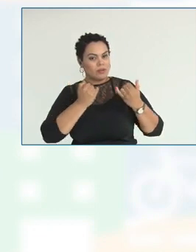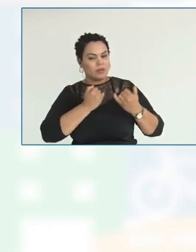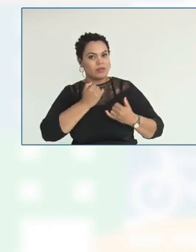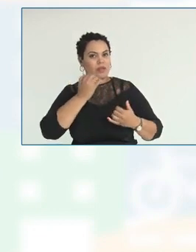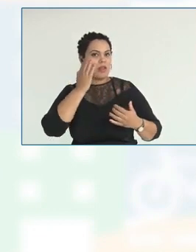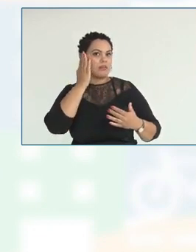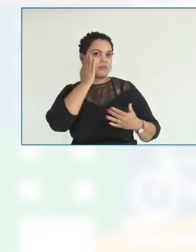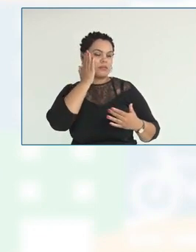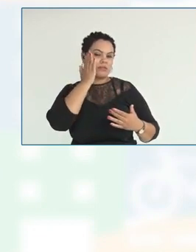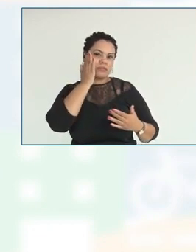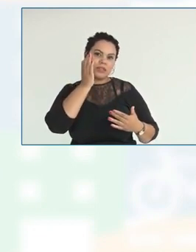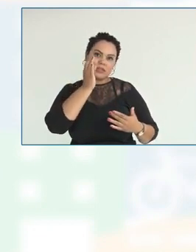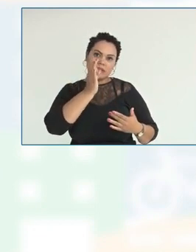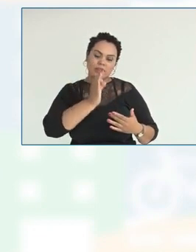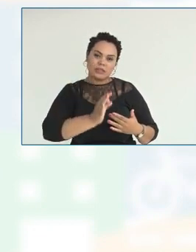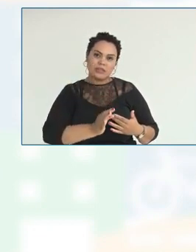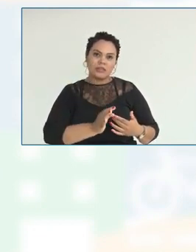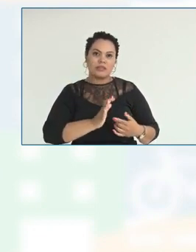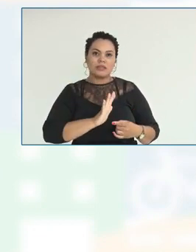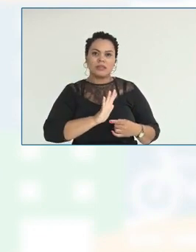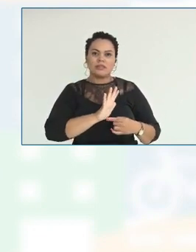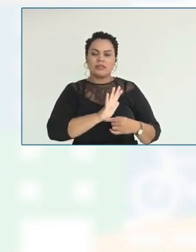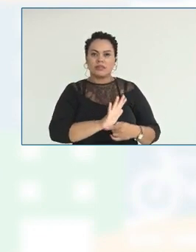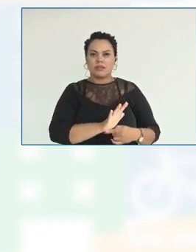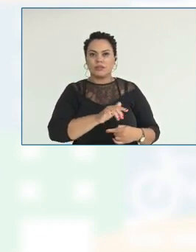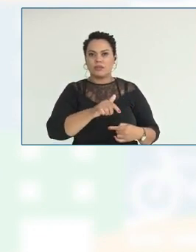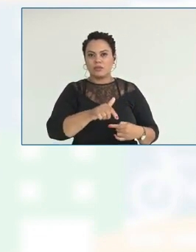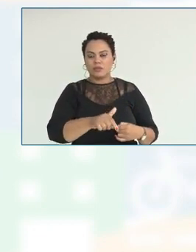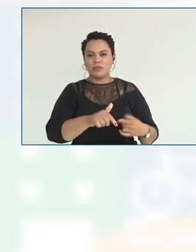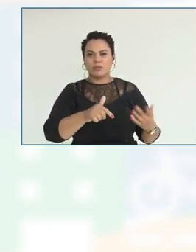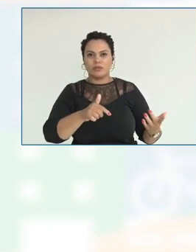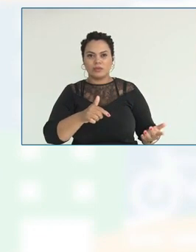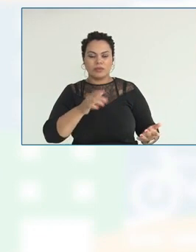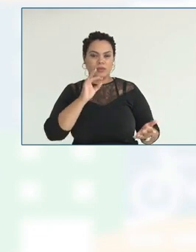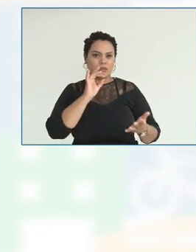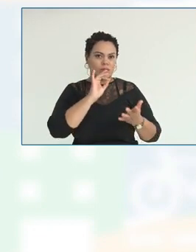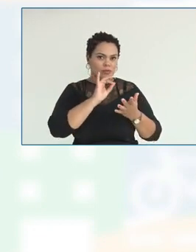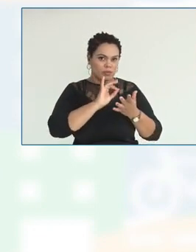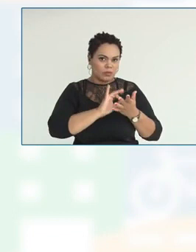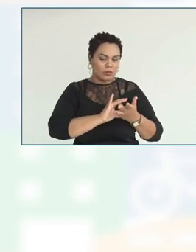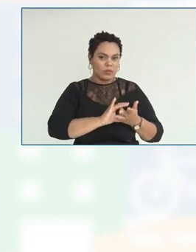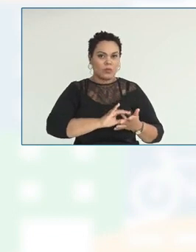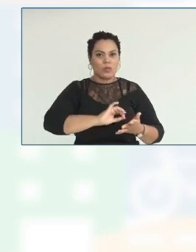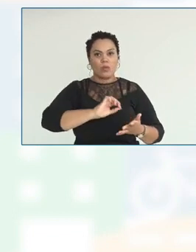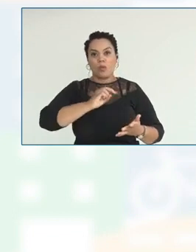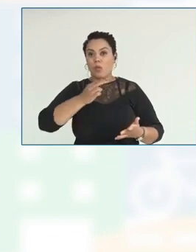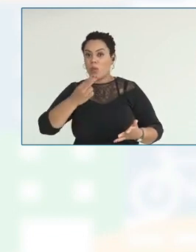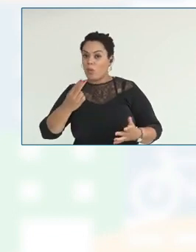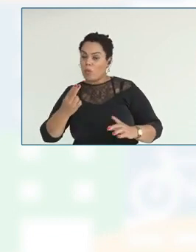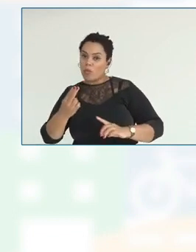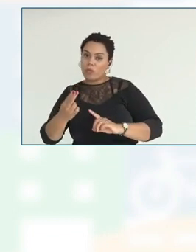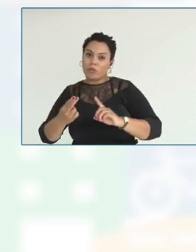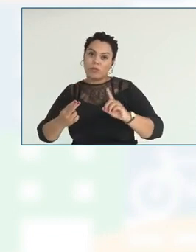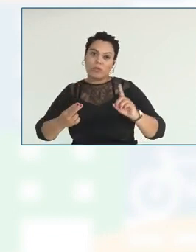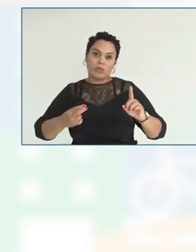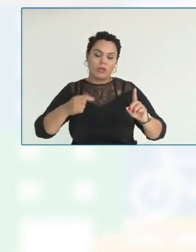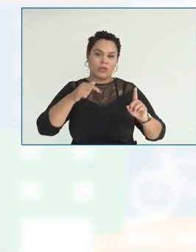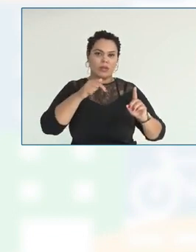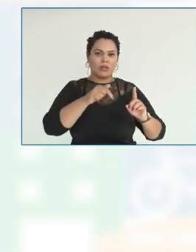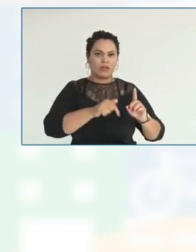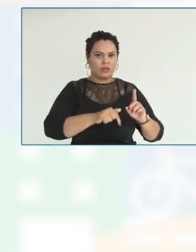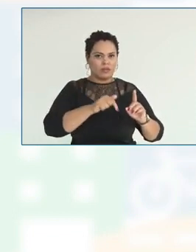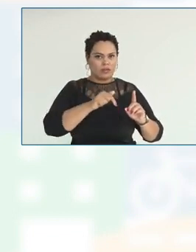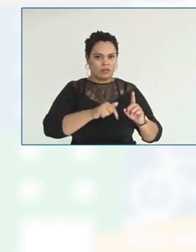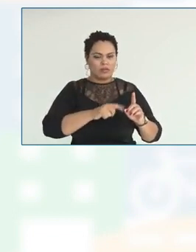então, favorecer que nós tenhamos a confirmação ou não daquele caso suspeito